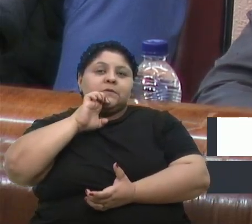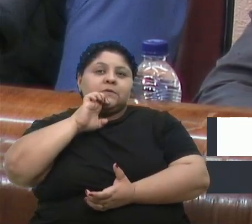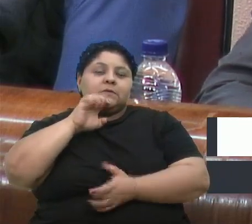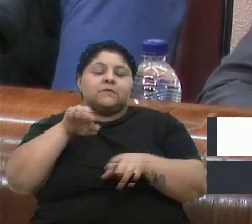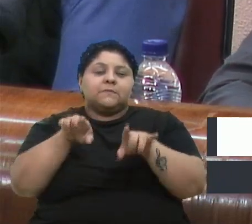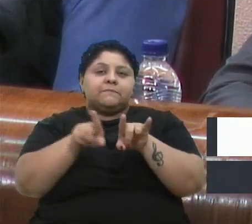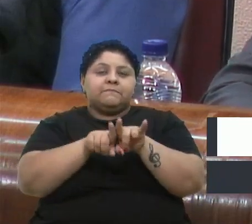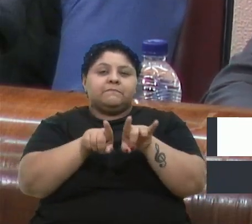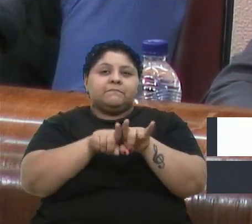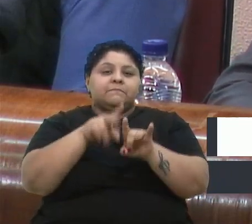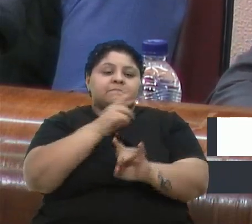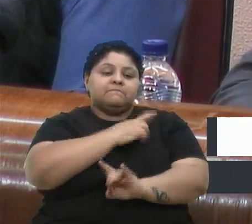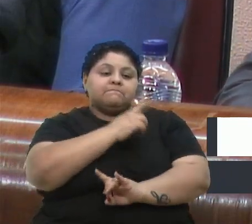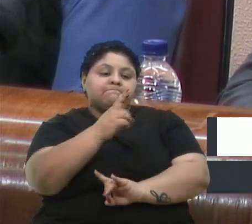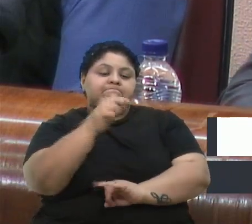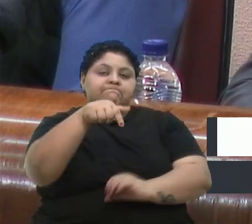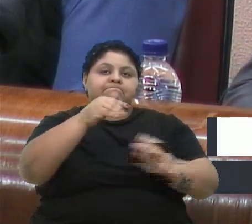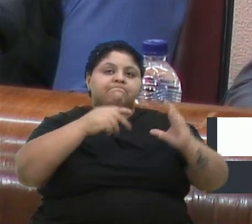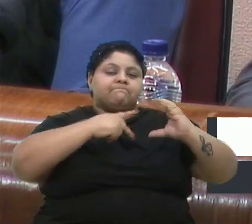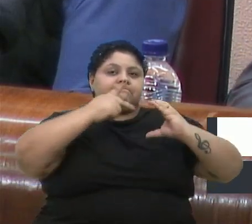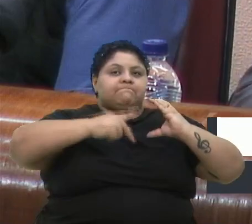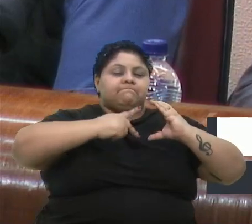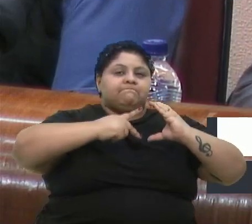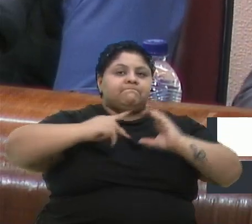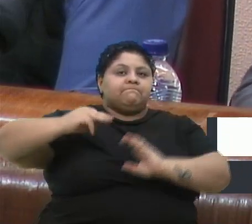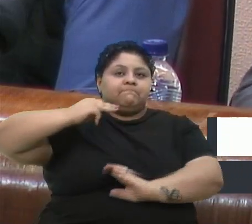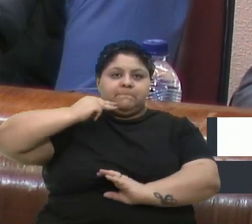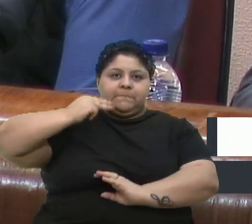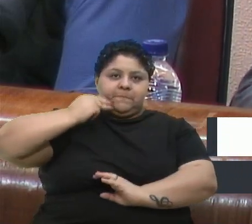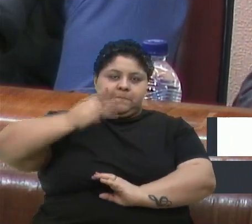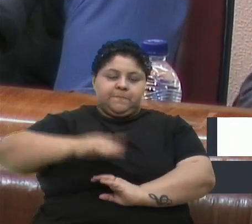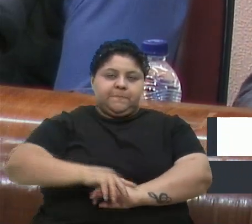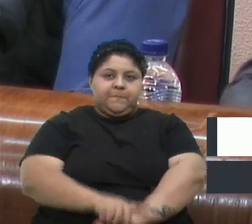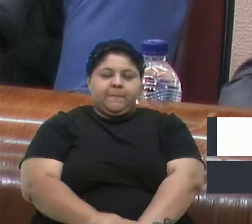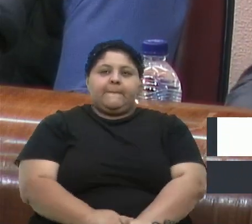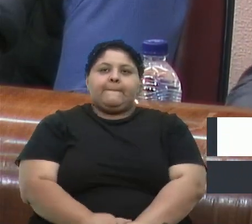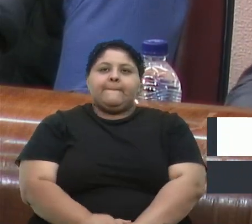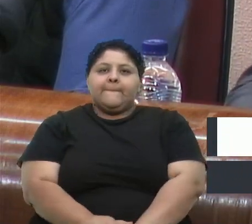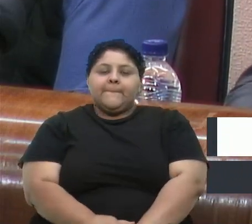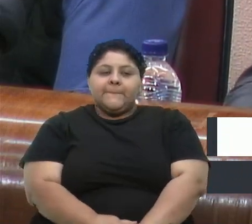também representação desta casa, Marisol Santos.